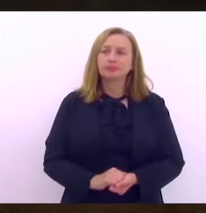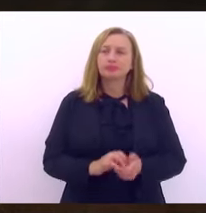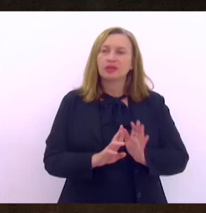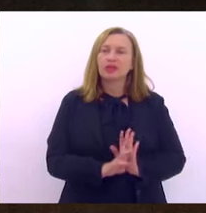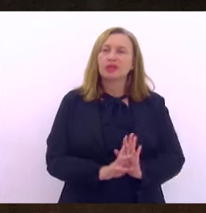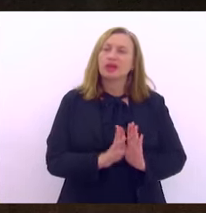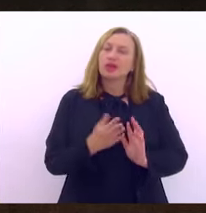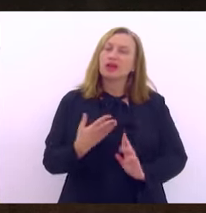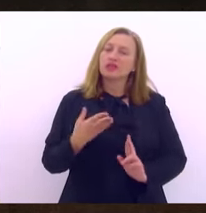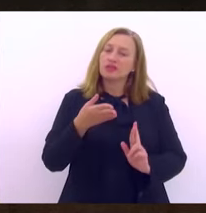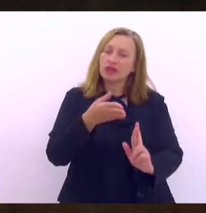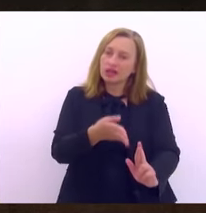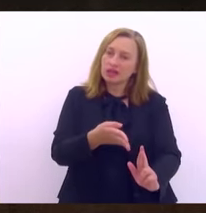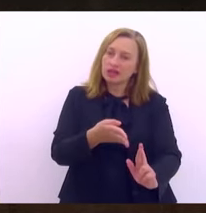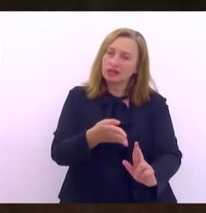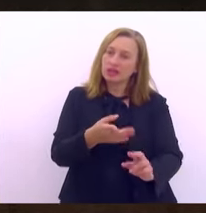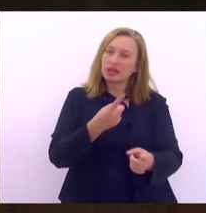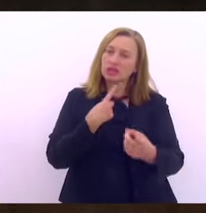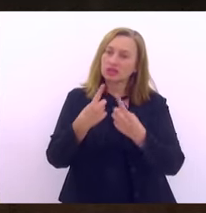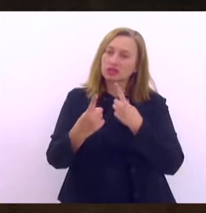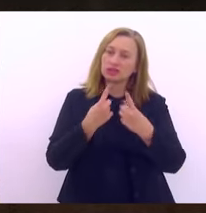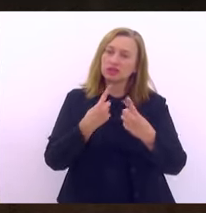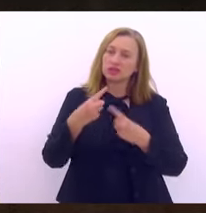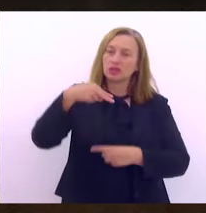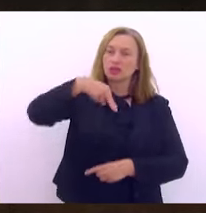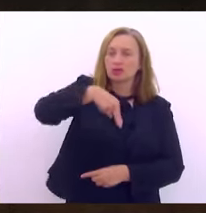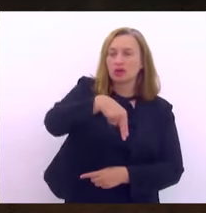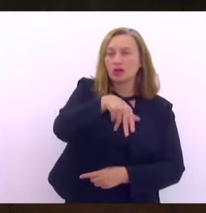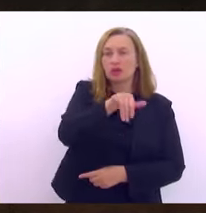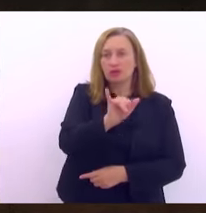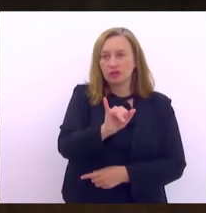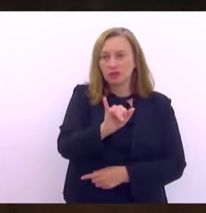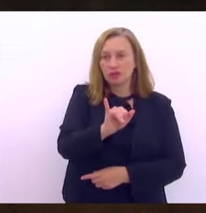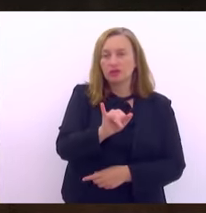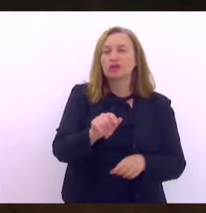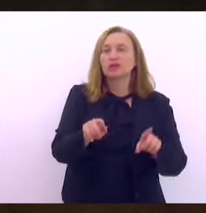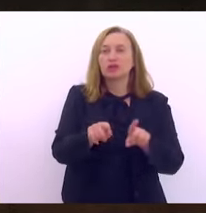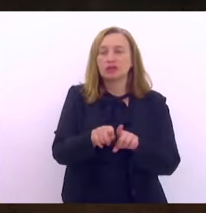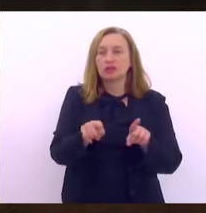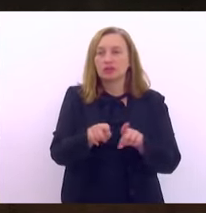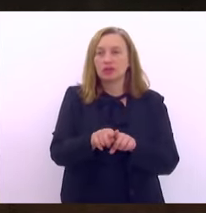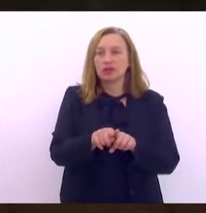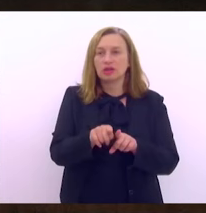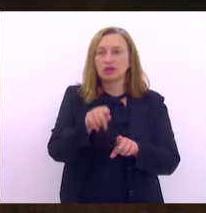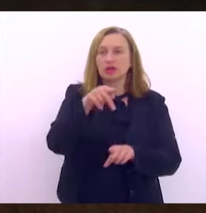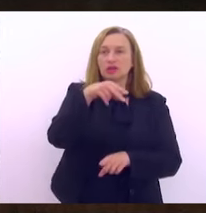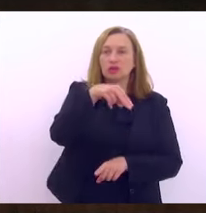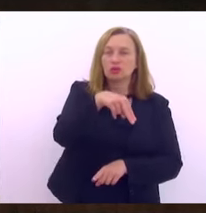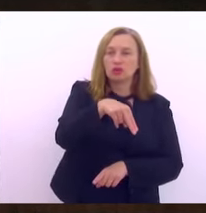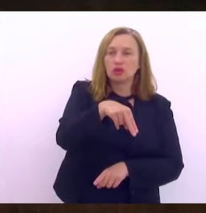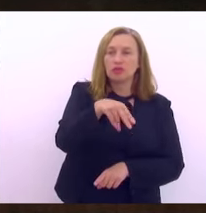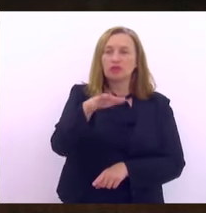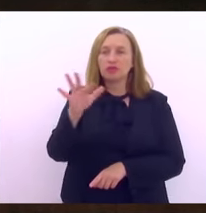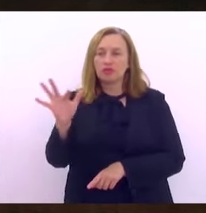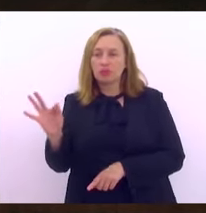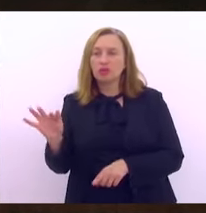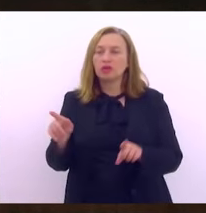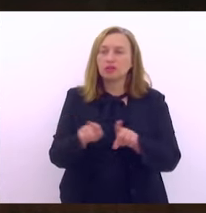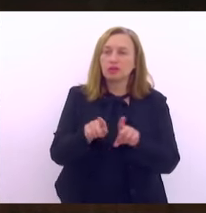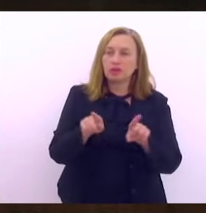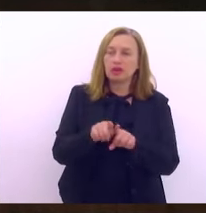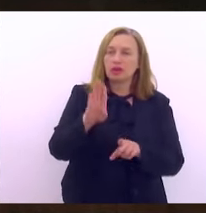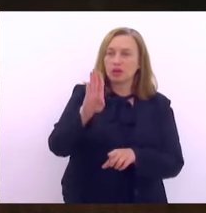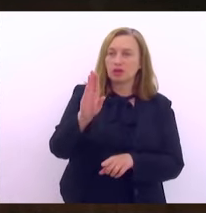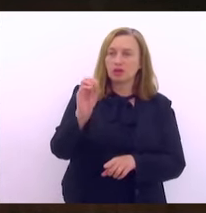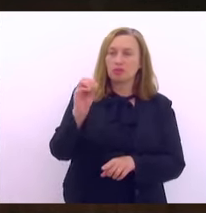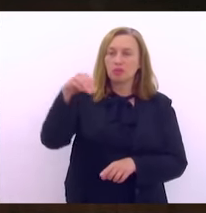ali para os munícipes de Nova Friburgo e São Jardim, Bom Jardim, porque essa região tem